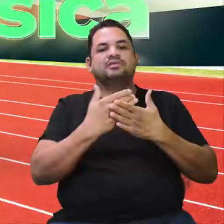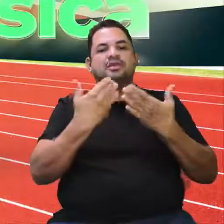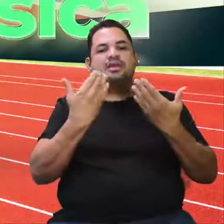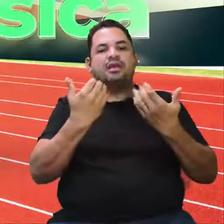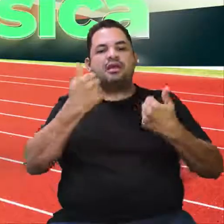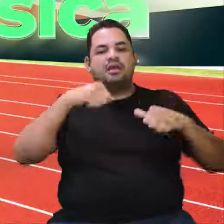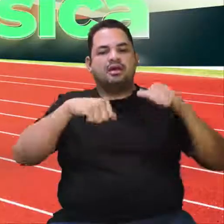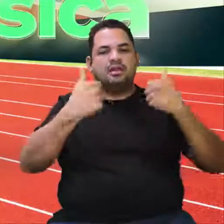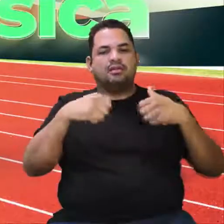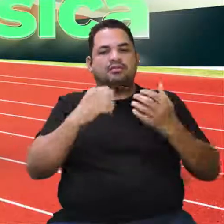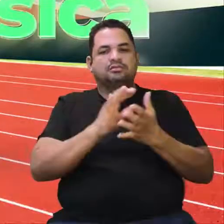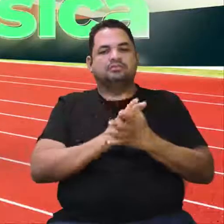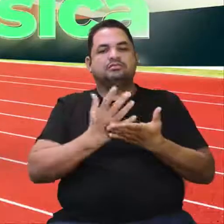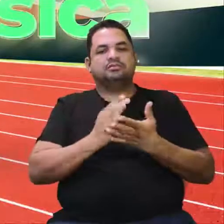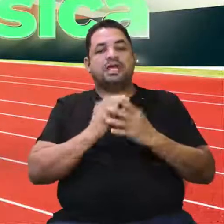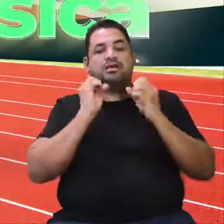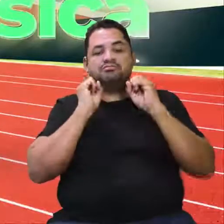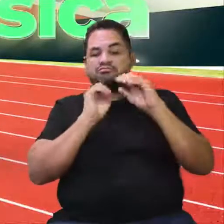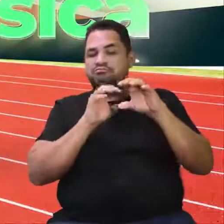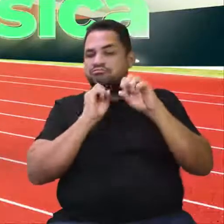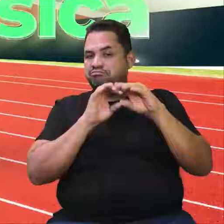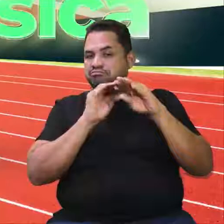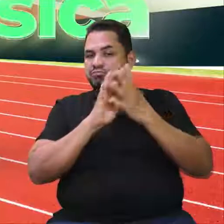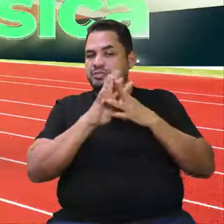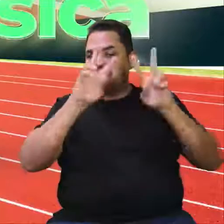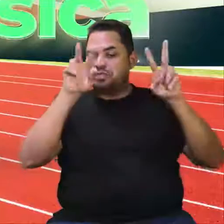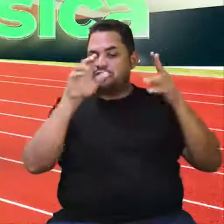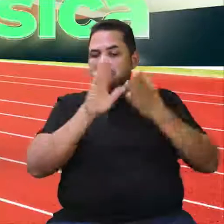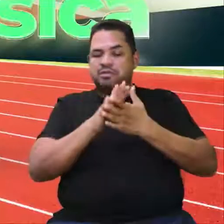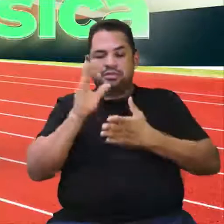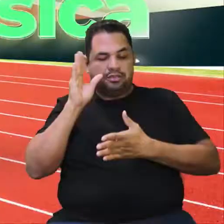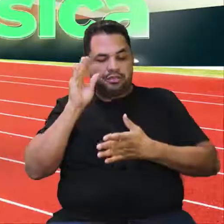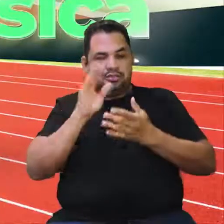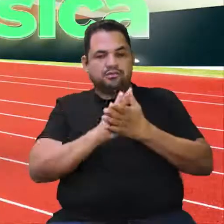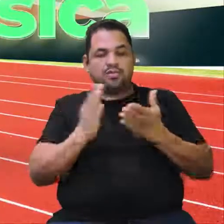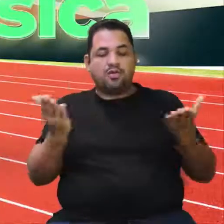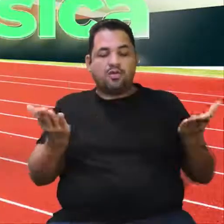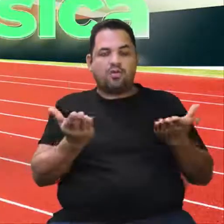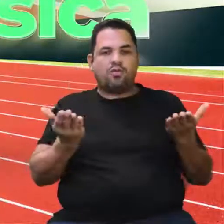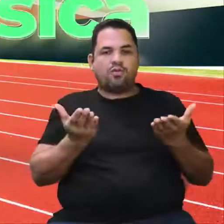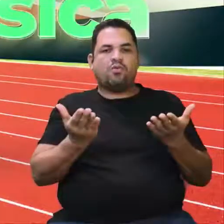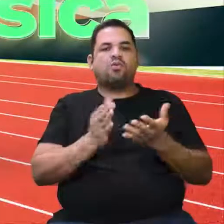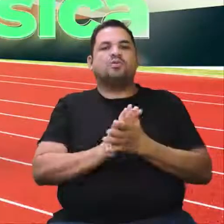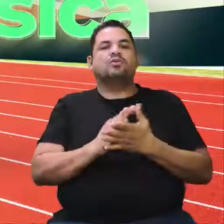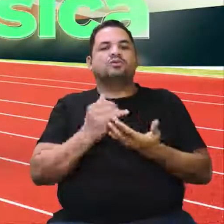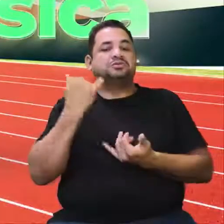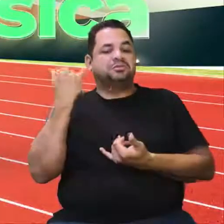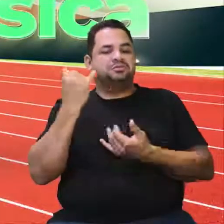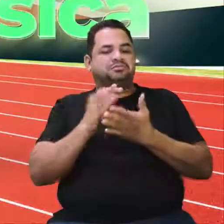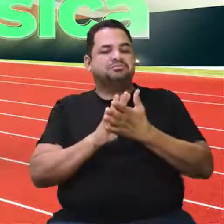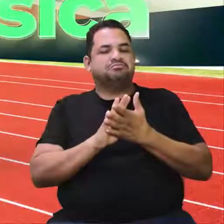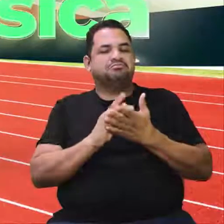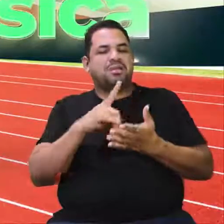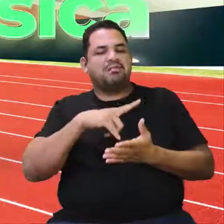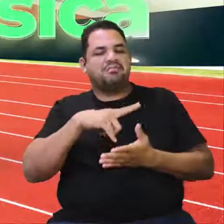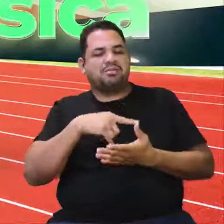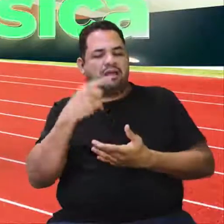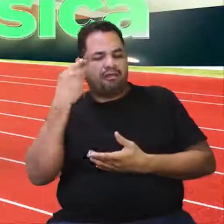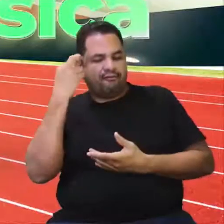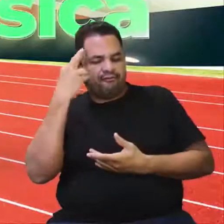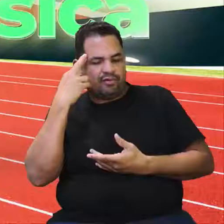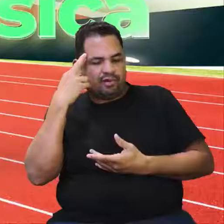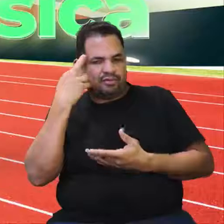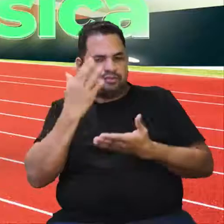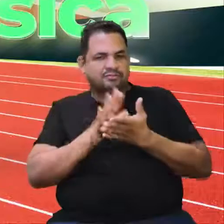de temáticas bem interessantes. Todas interligadas, né, prof? Isso, e a de hoje promete muita reflexão, tenho certeza que